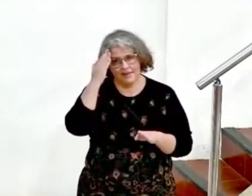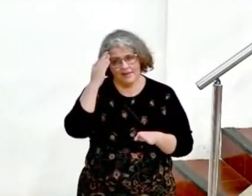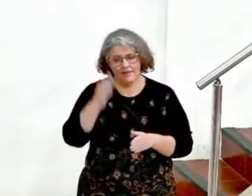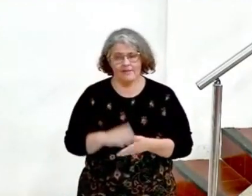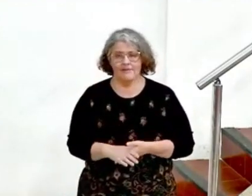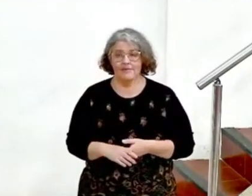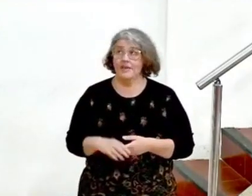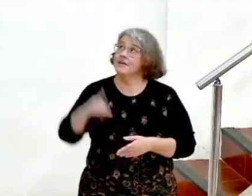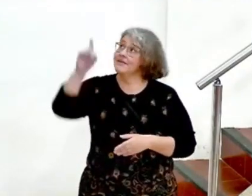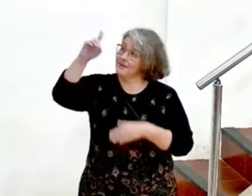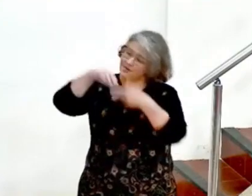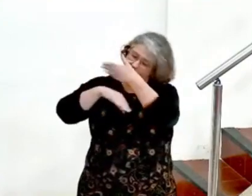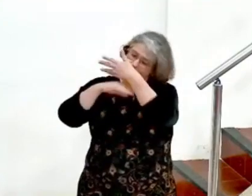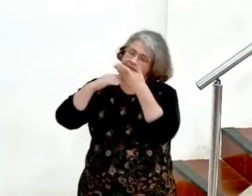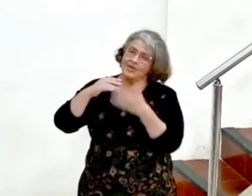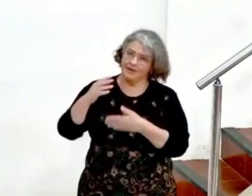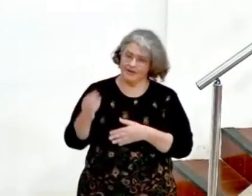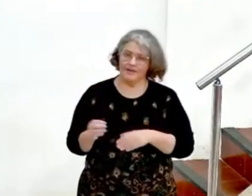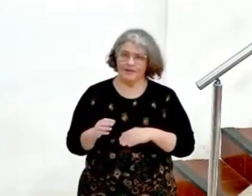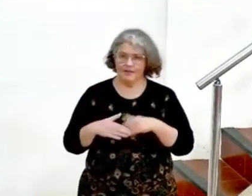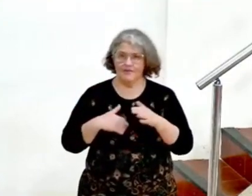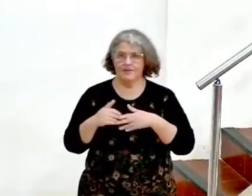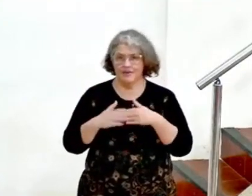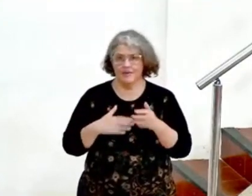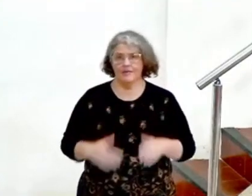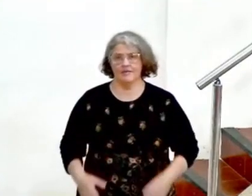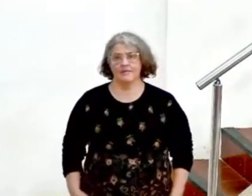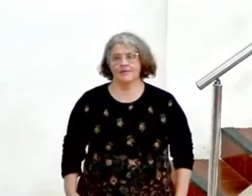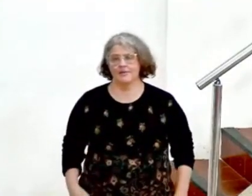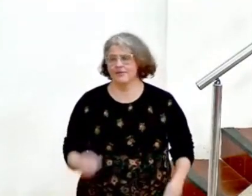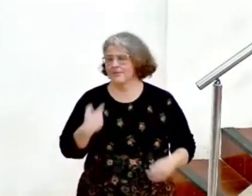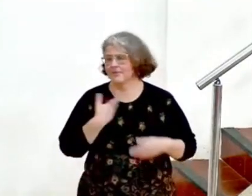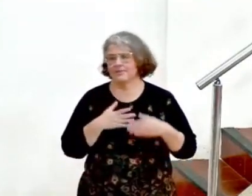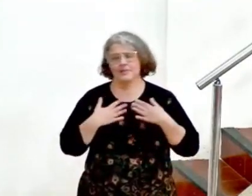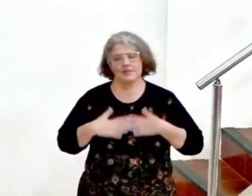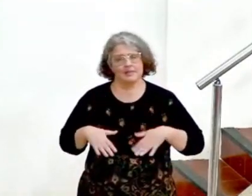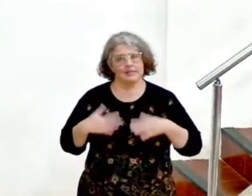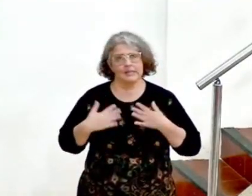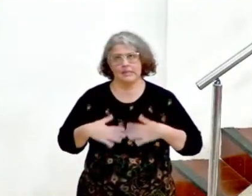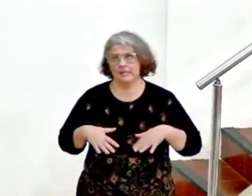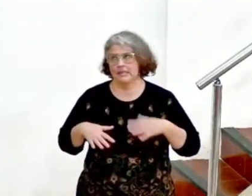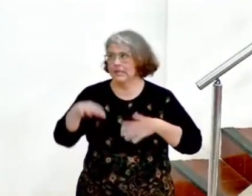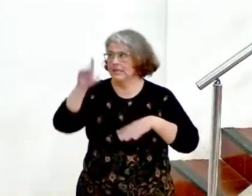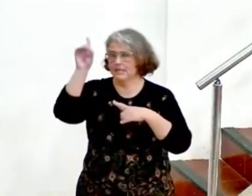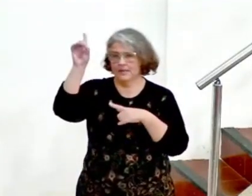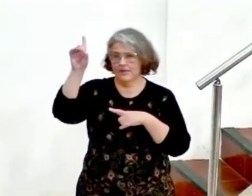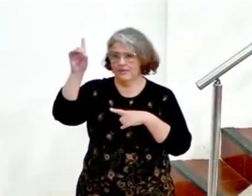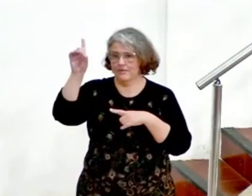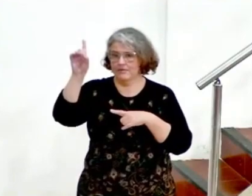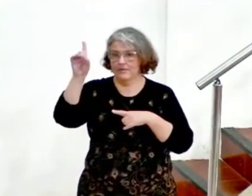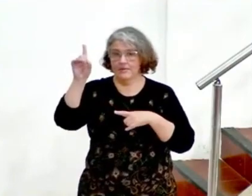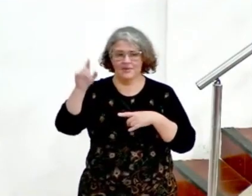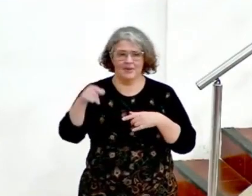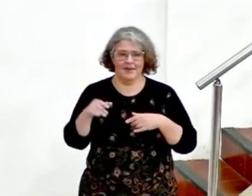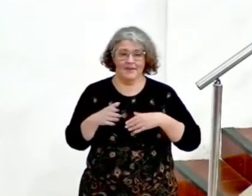milagres são de Deus, e descansar em Deus não é agir como Abraão